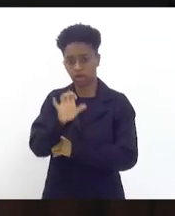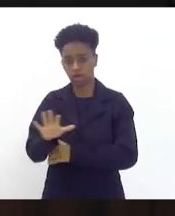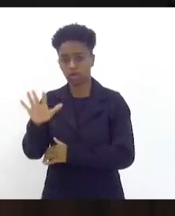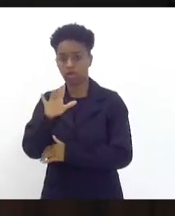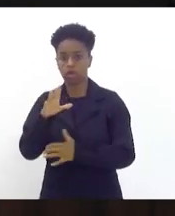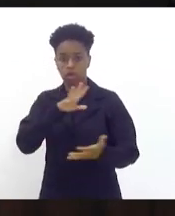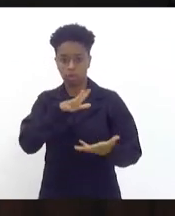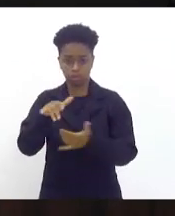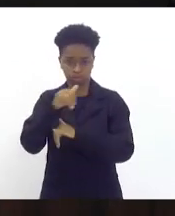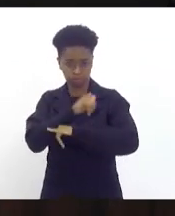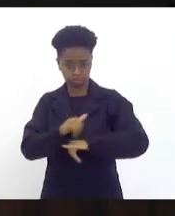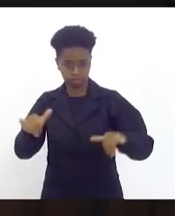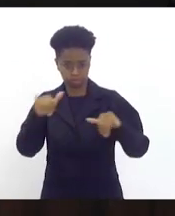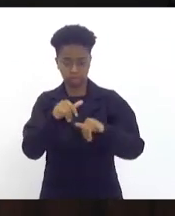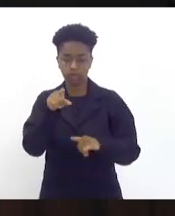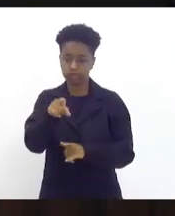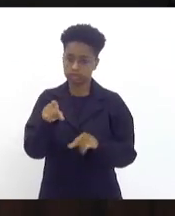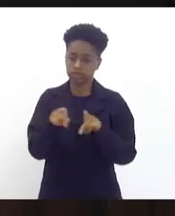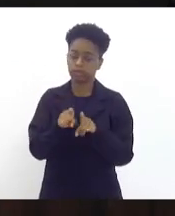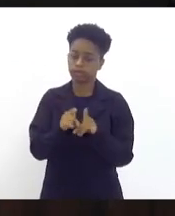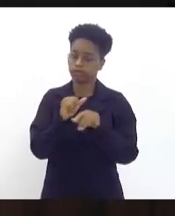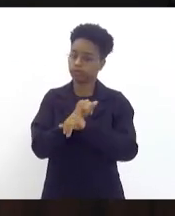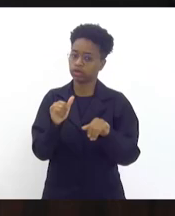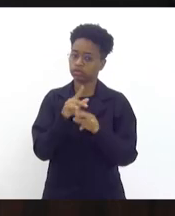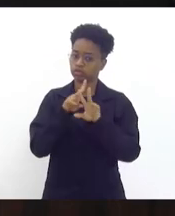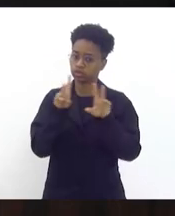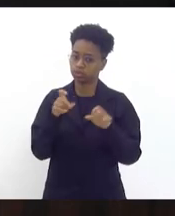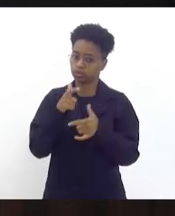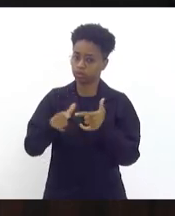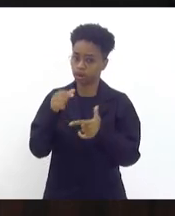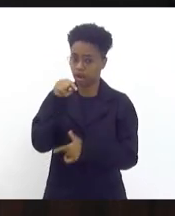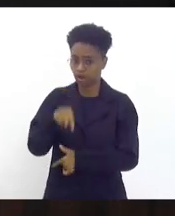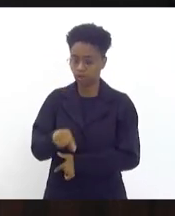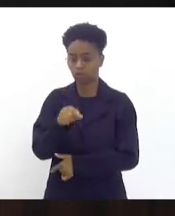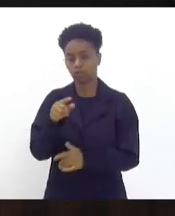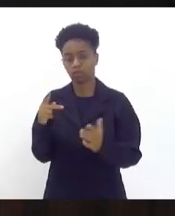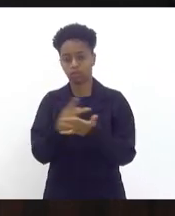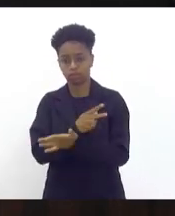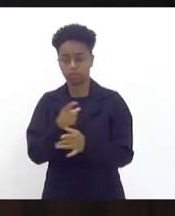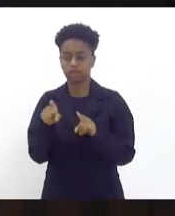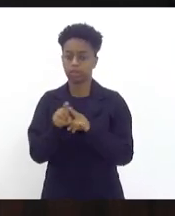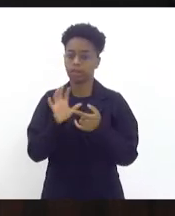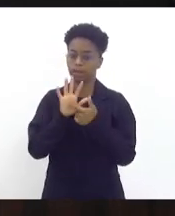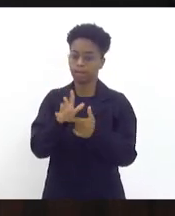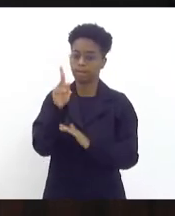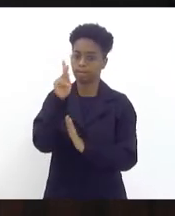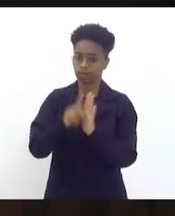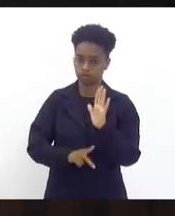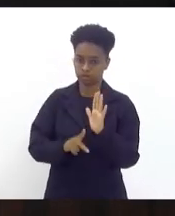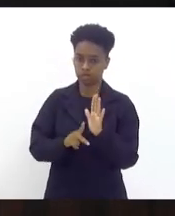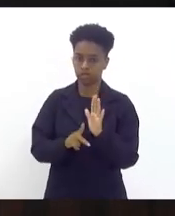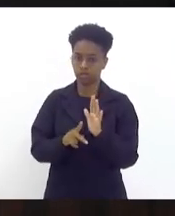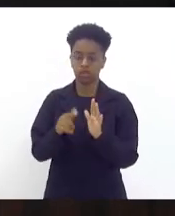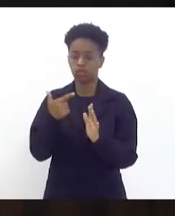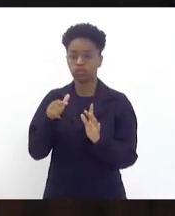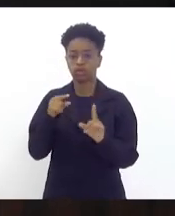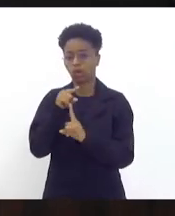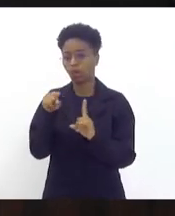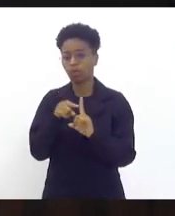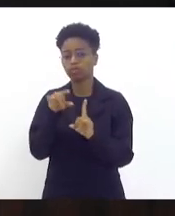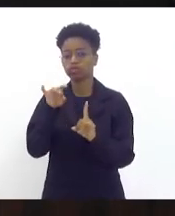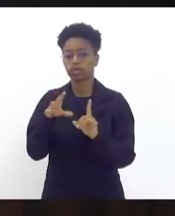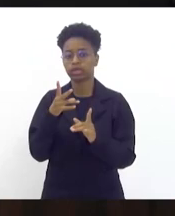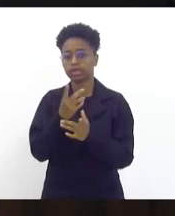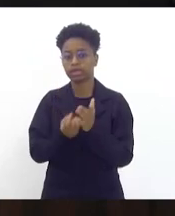vossa excelência Sai na frente de um problema que também acontece aqui no nosso estado e apresenta um projeto que é um projeto que não Visa tão somente criar